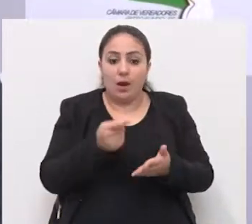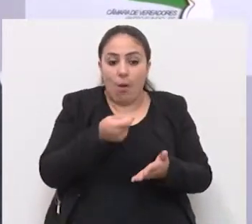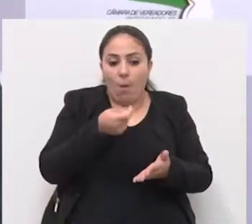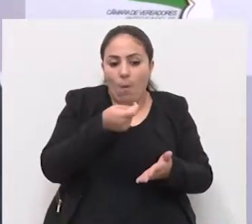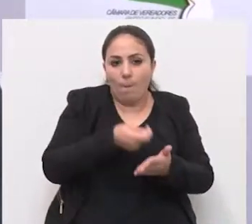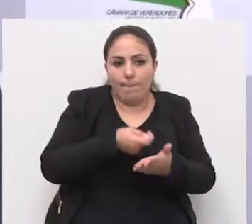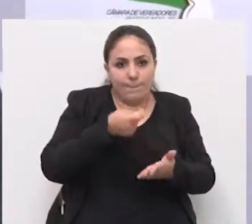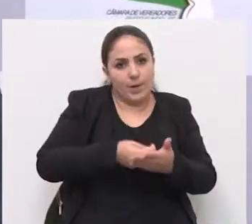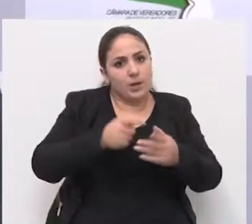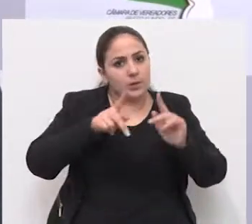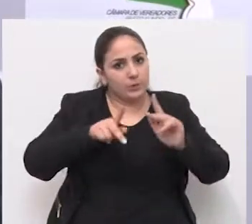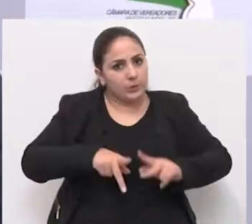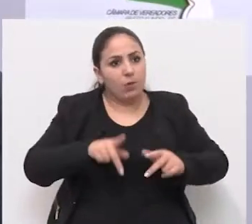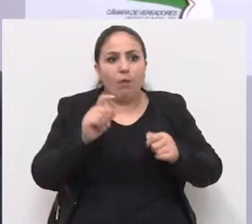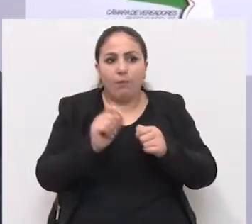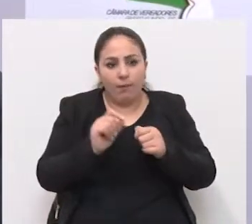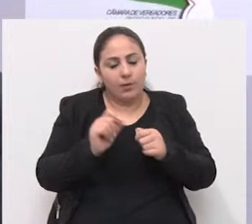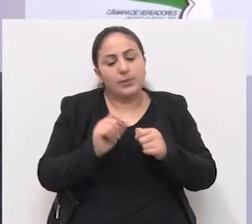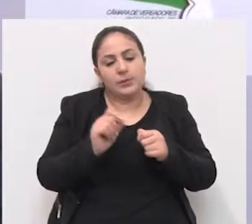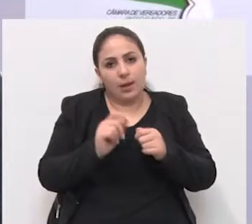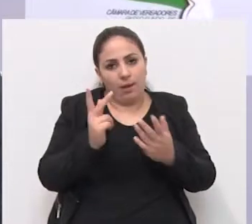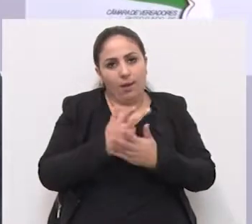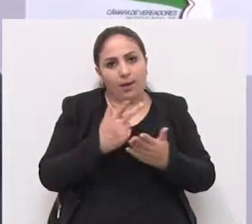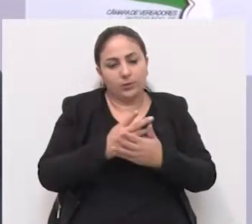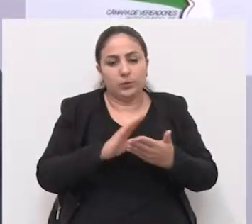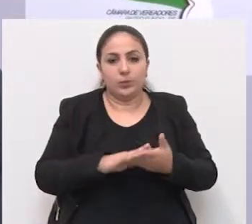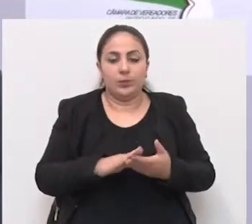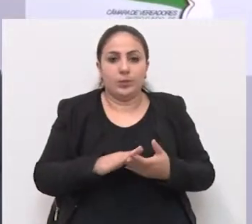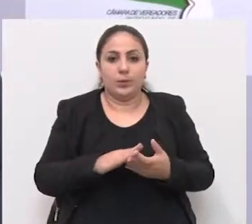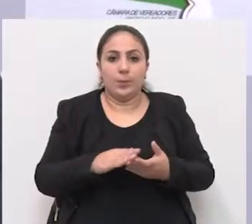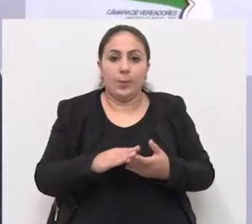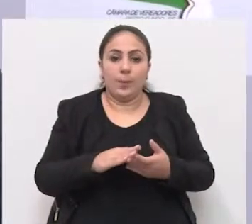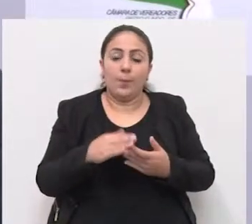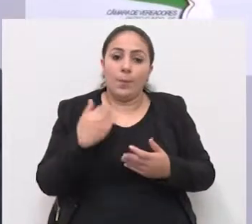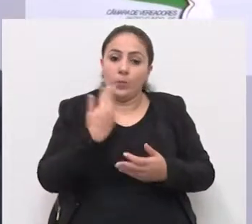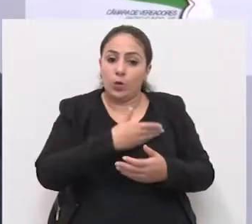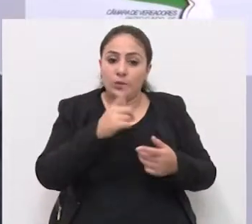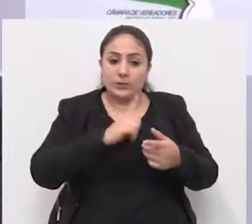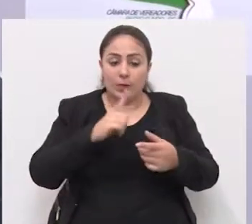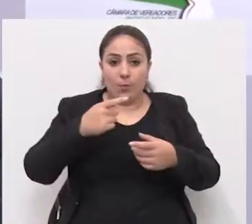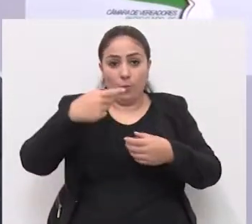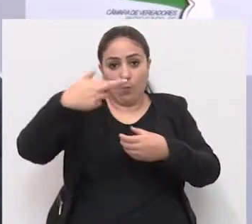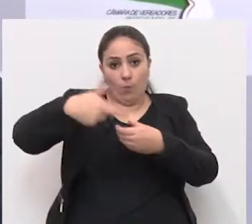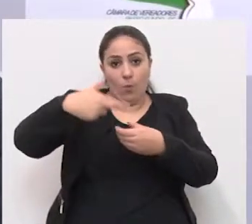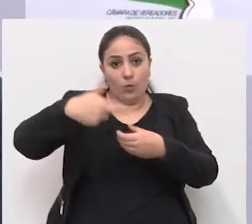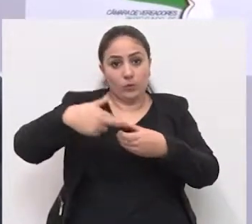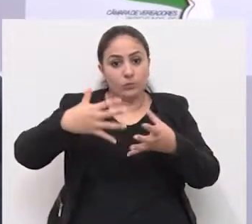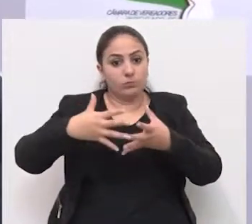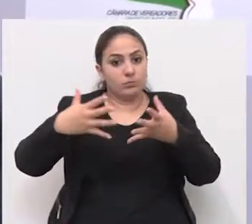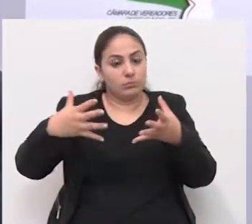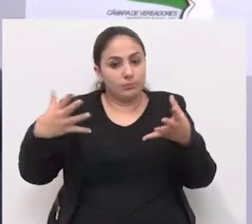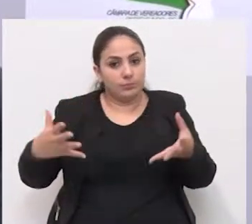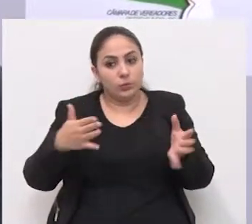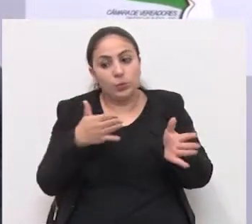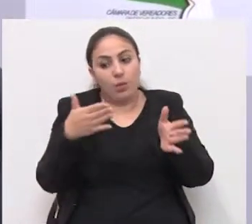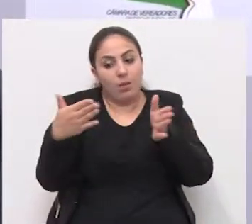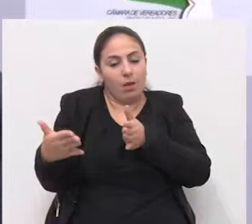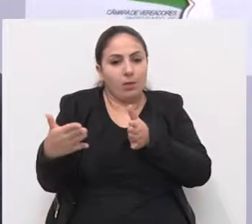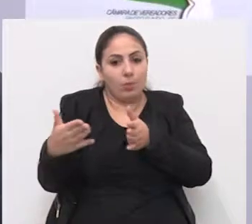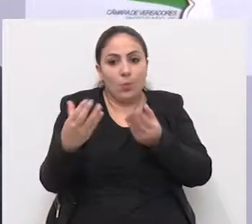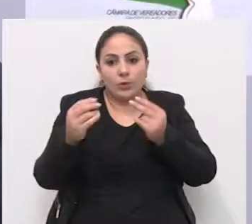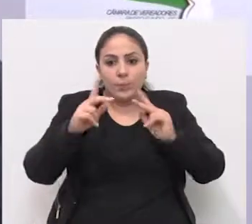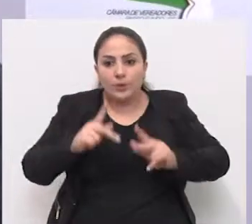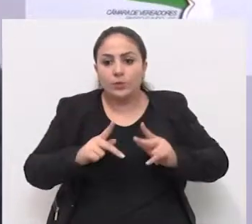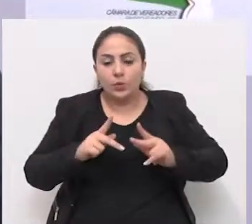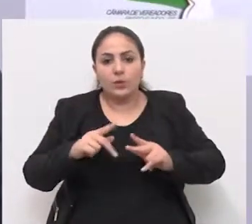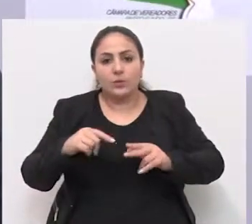infelizmente, ela está praticamente obrigando os condutores de veículos a cometer uma infração de trânsito. Ainda mais que nós temos um posto de combustível de grande movimentação aqui ao